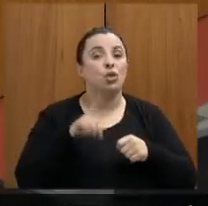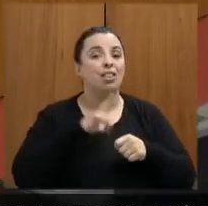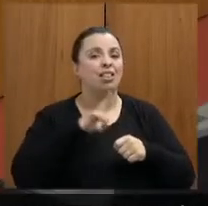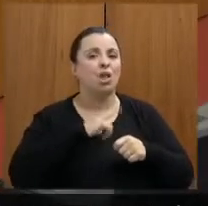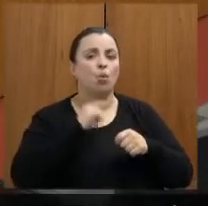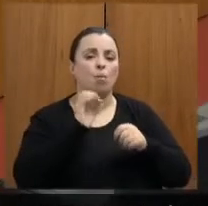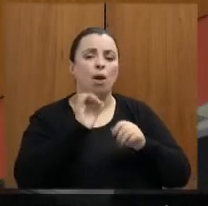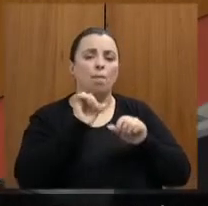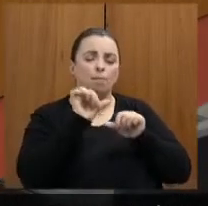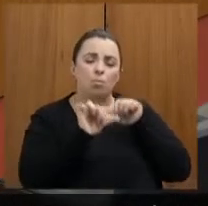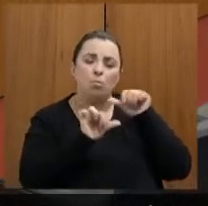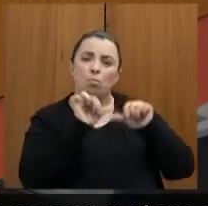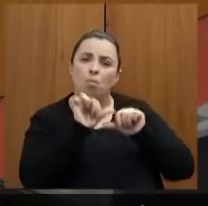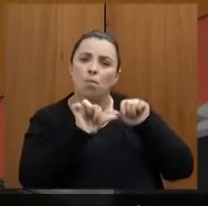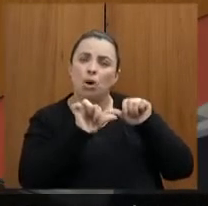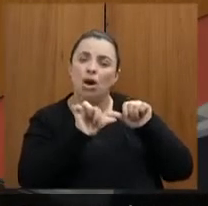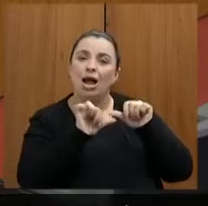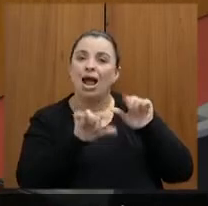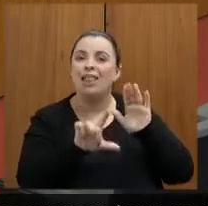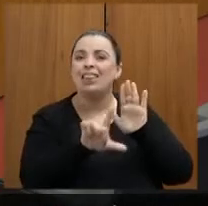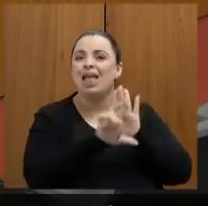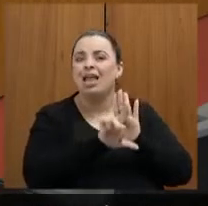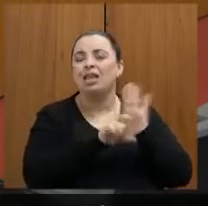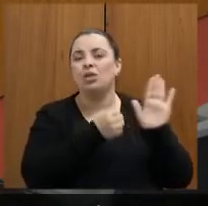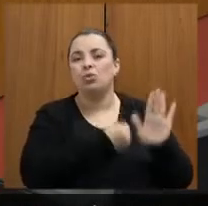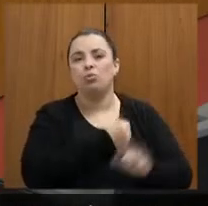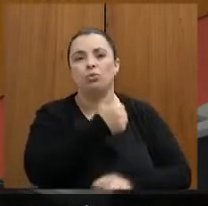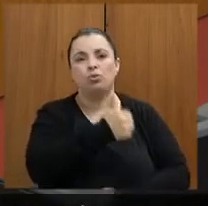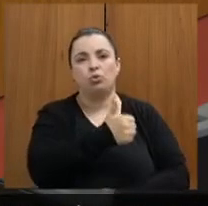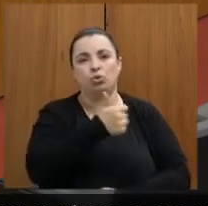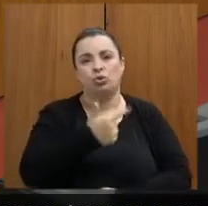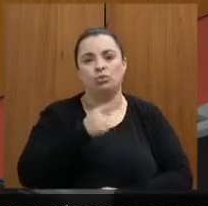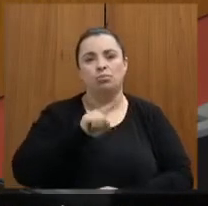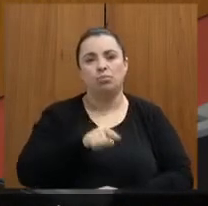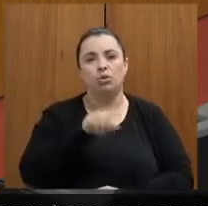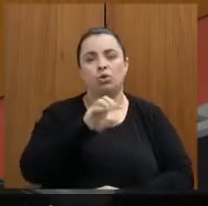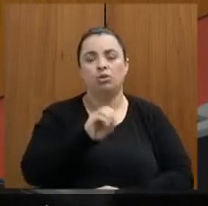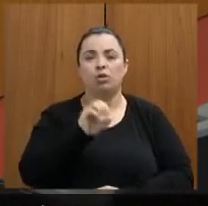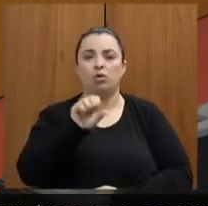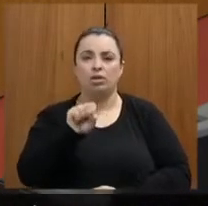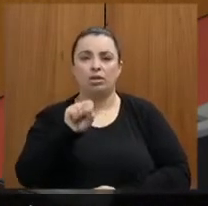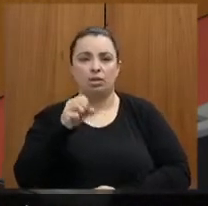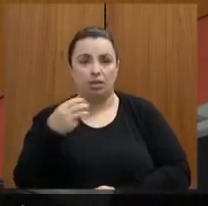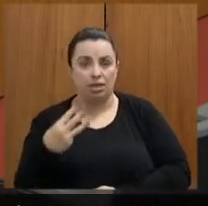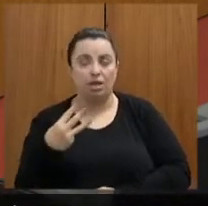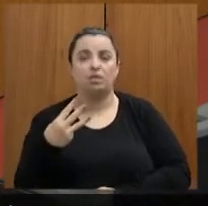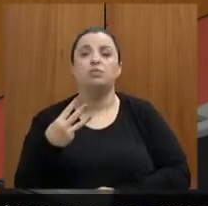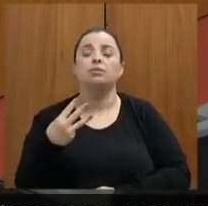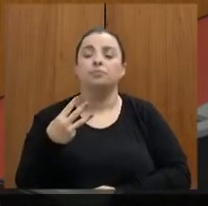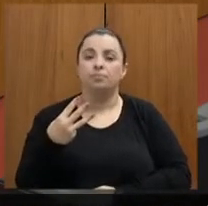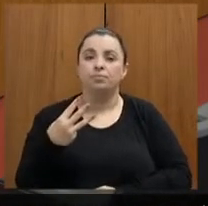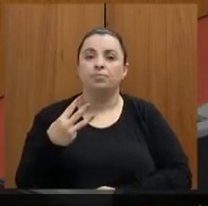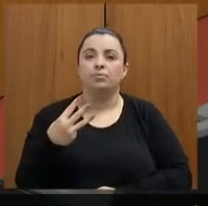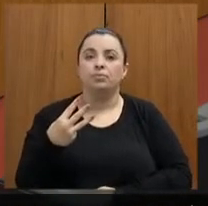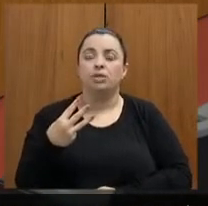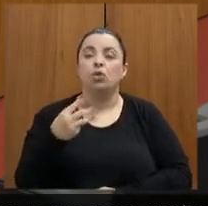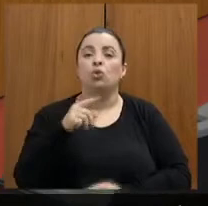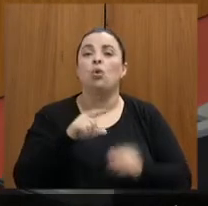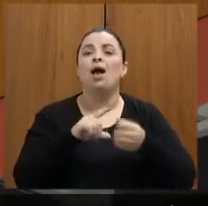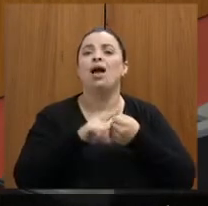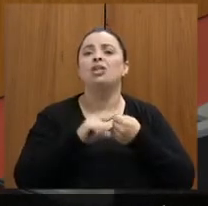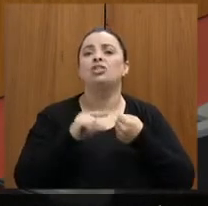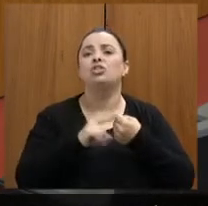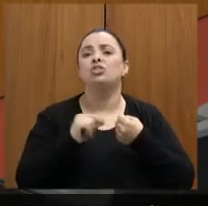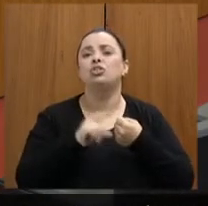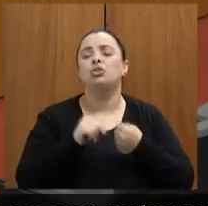modificações na lei 12086 3/50 no seu artigo 10 que regulamentou o produto